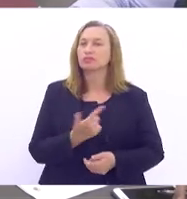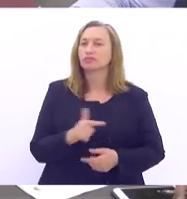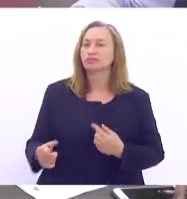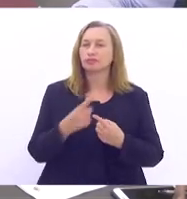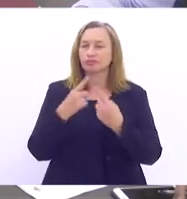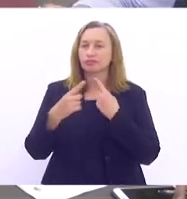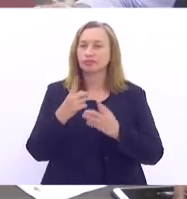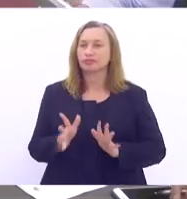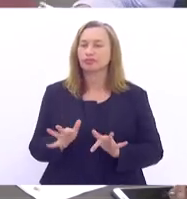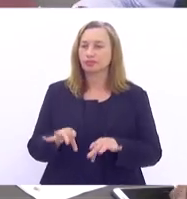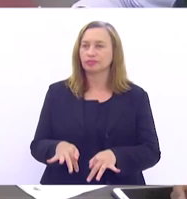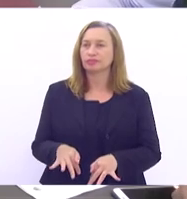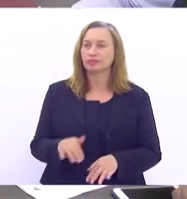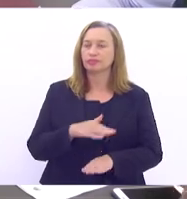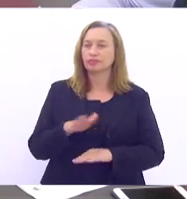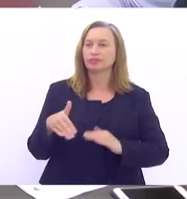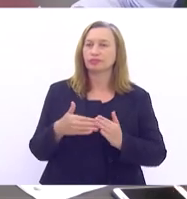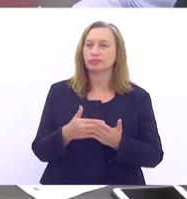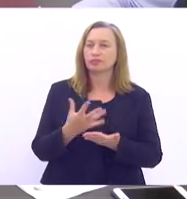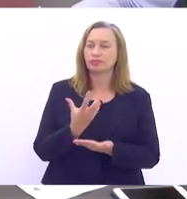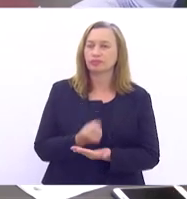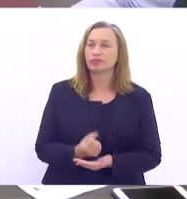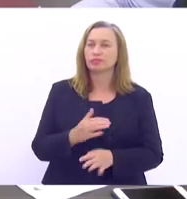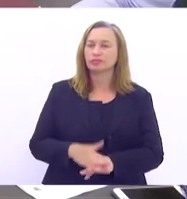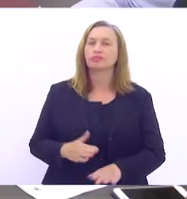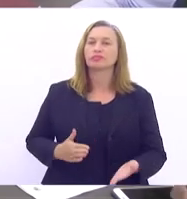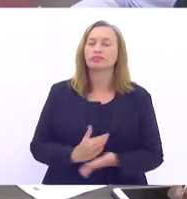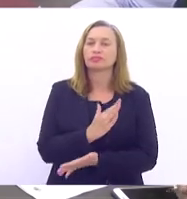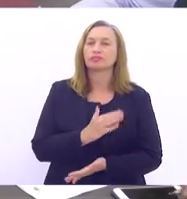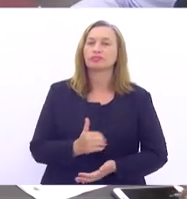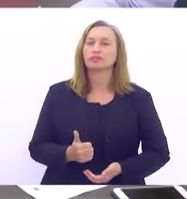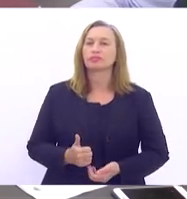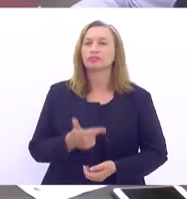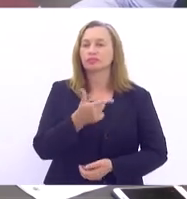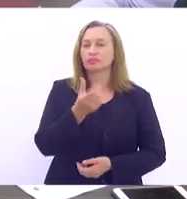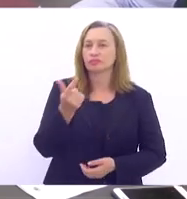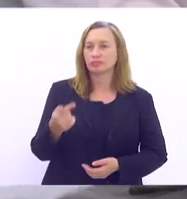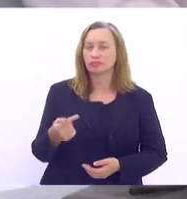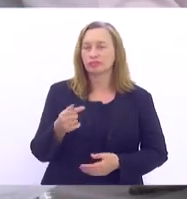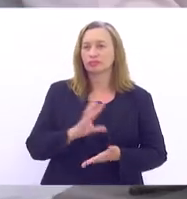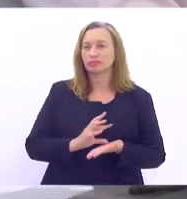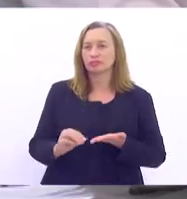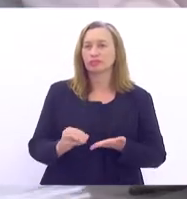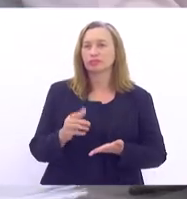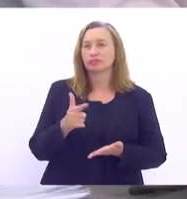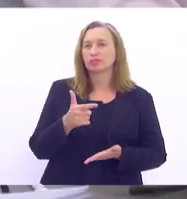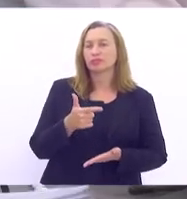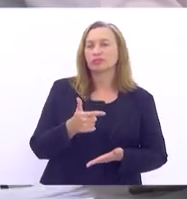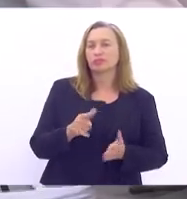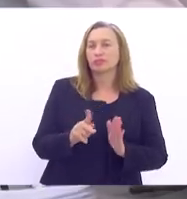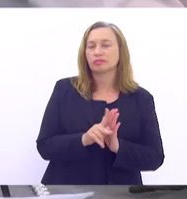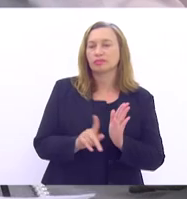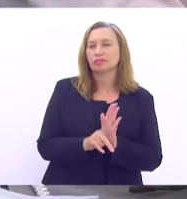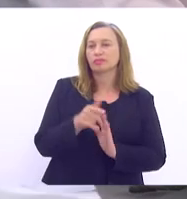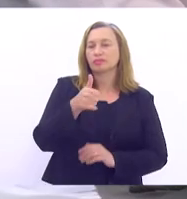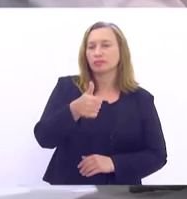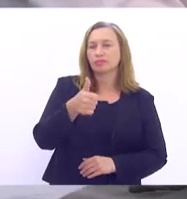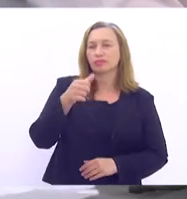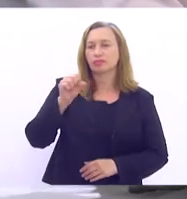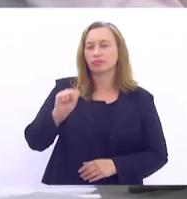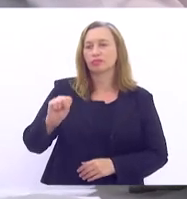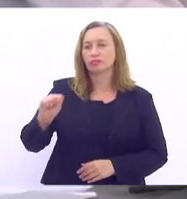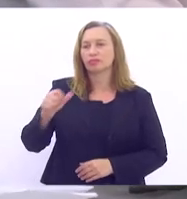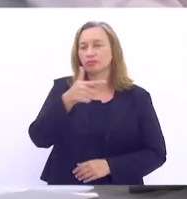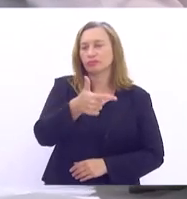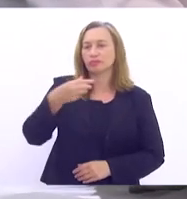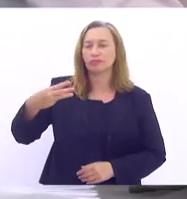quem queira discutir, encerrada a discussão. Em votação, senhores que aprovam, permaneçam como estão. Aprovado. 27 da pauta. Projeto de lei 188 de 23, de